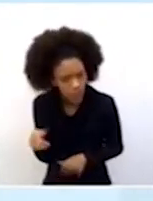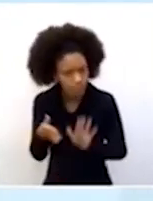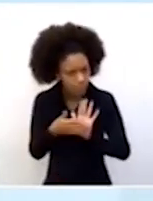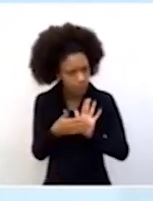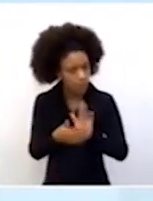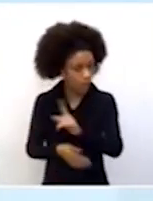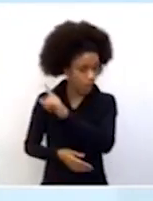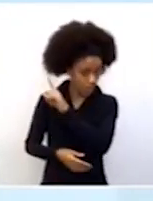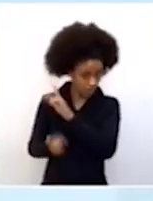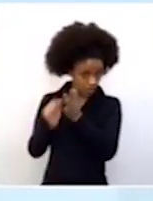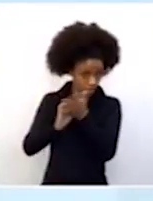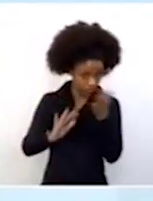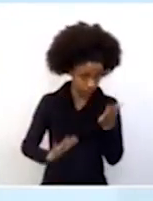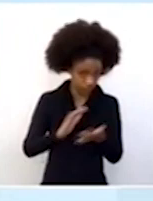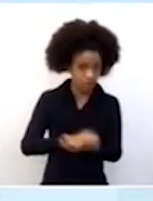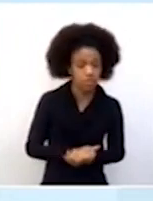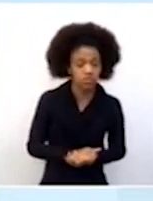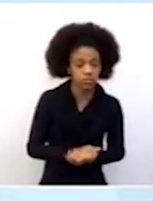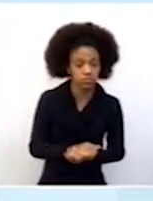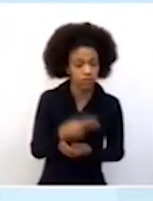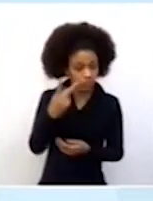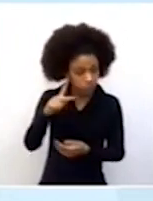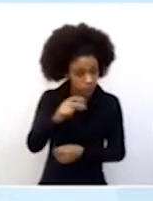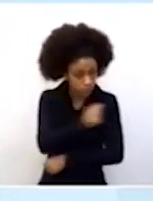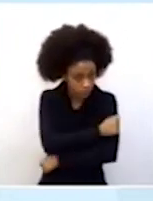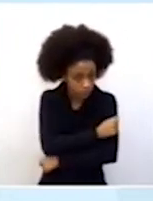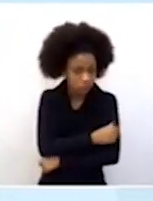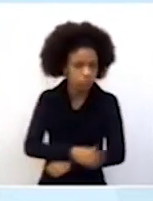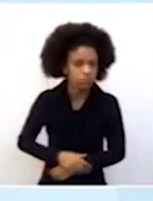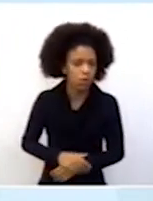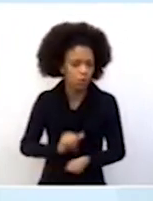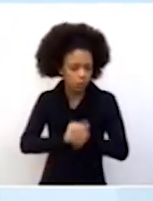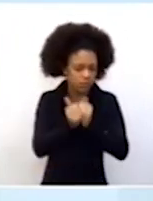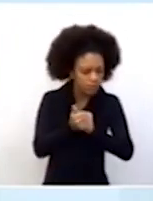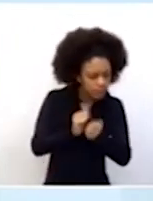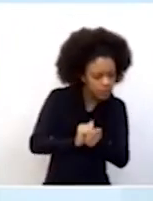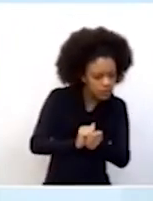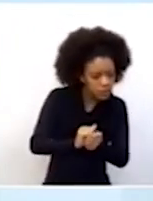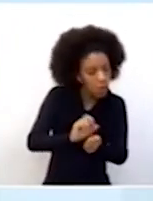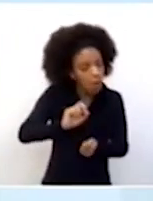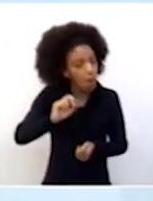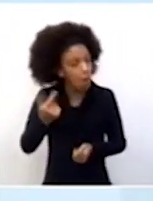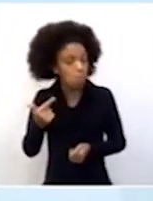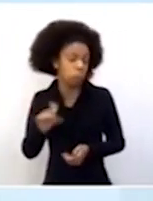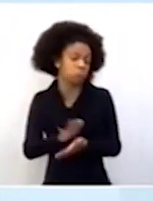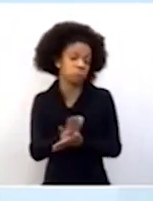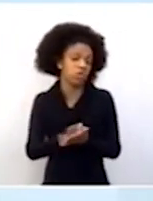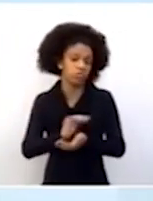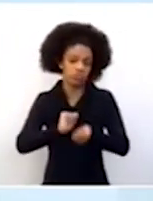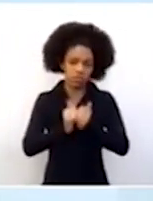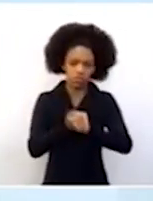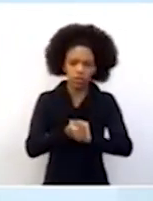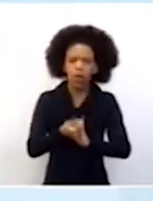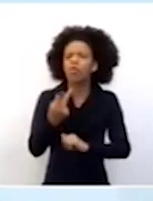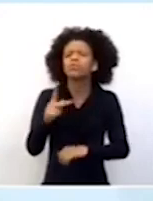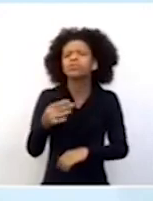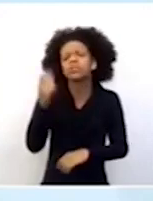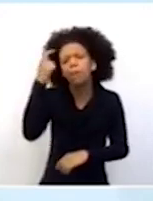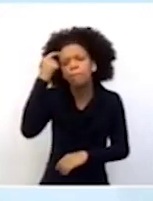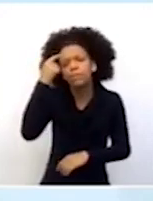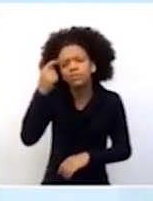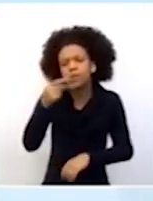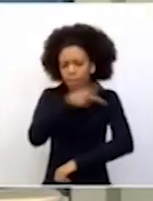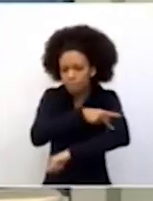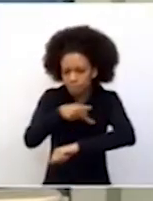essa atividade para seus estudantes, com adaptações ou não, qual seria a sua intenção pedagógica? Então,